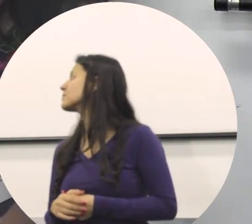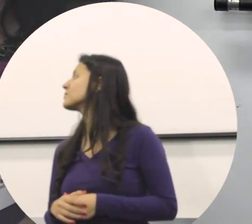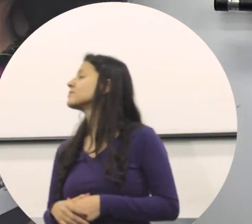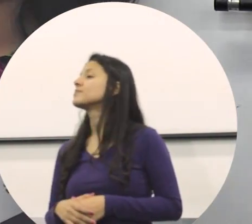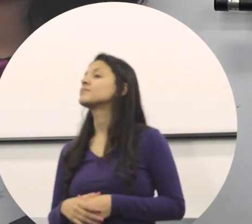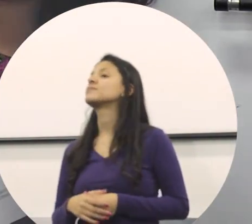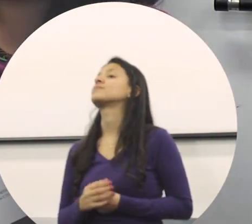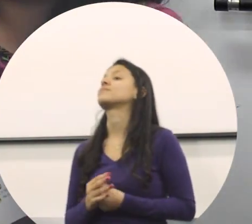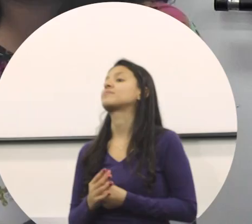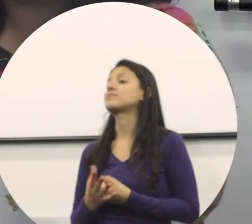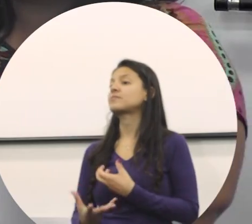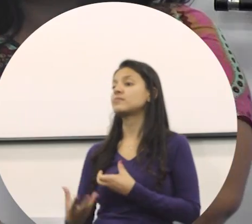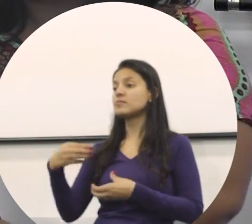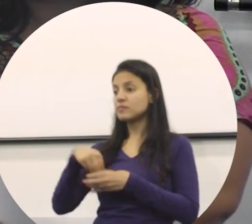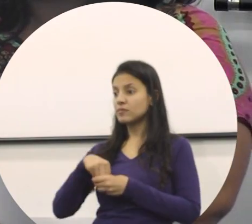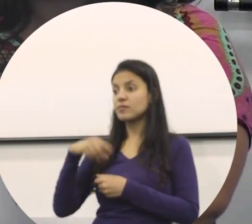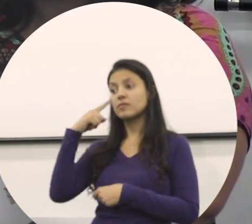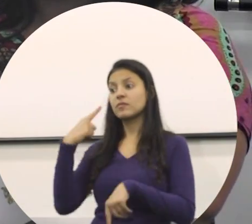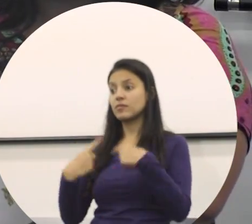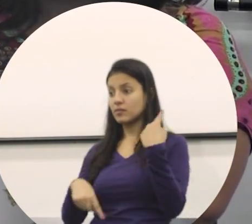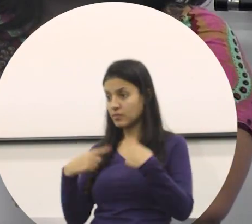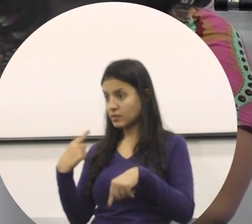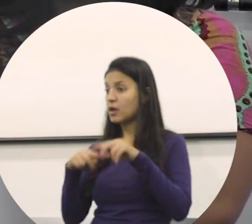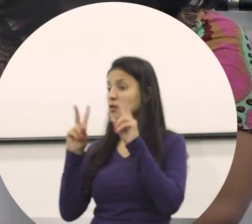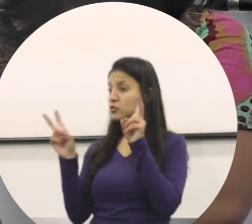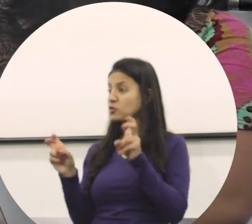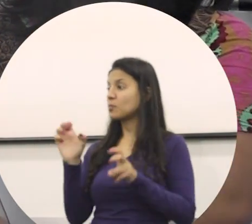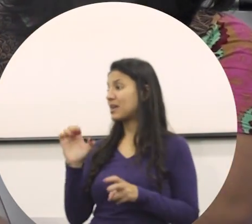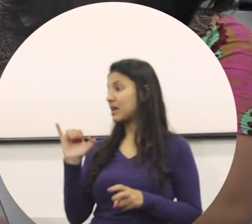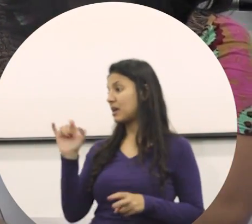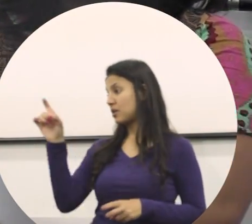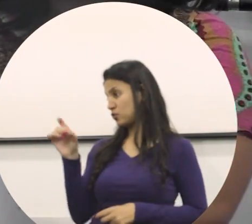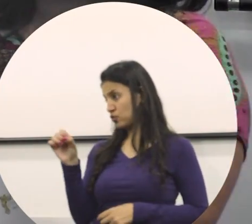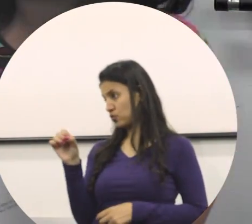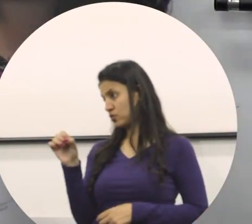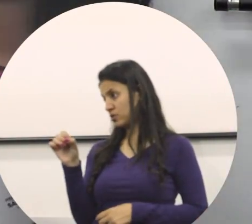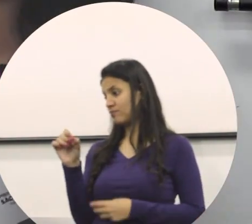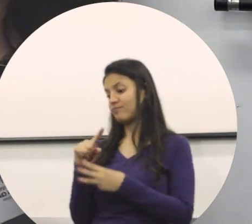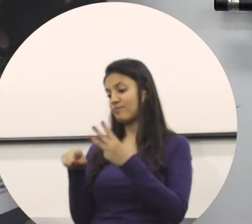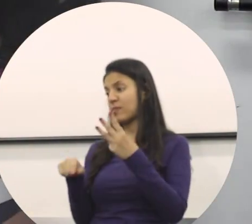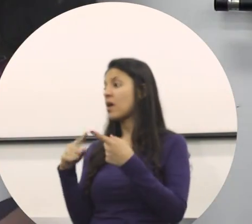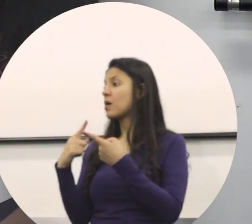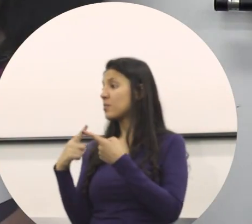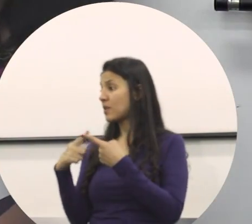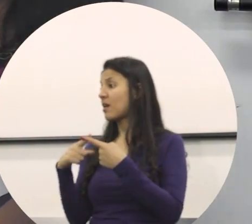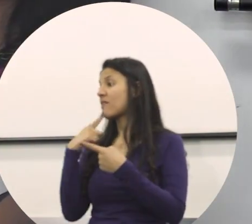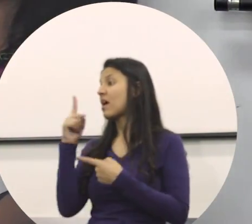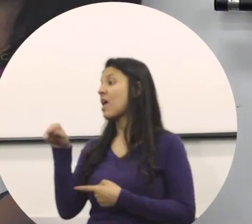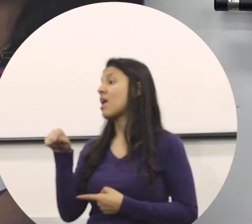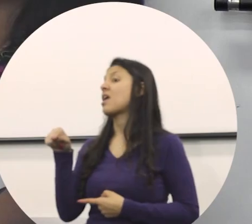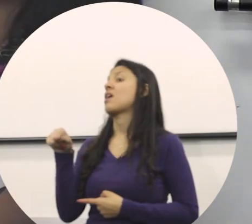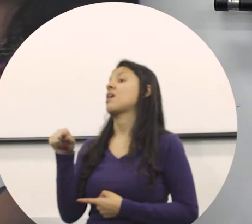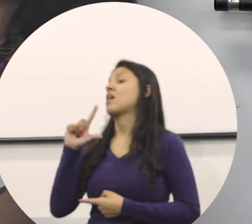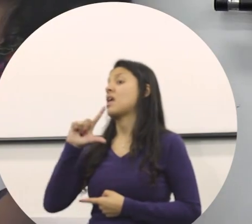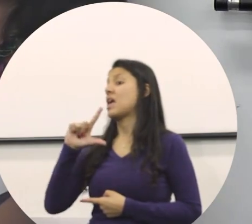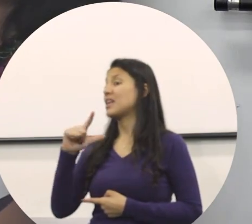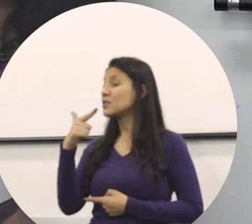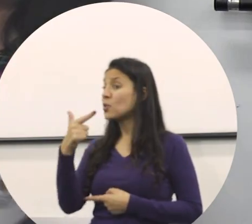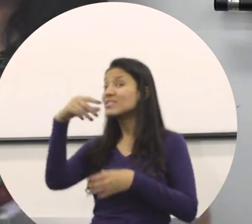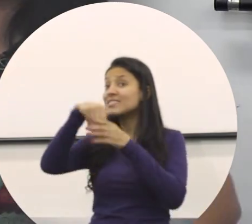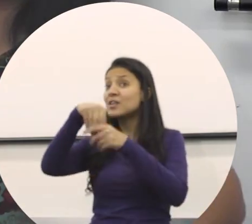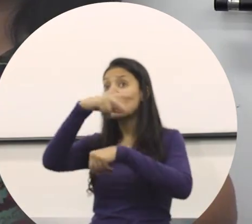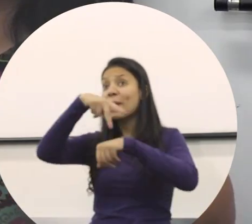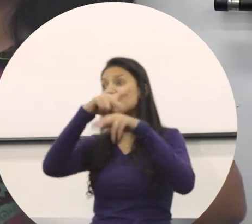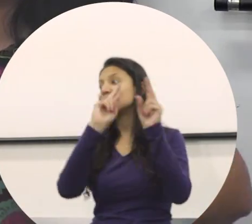a gente reflete muito mais profundamente essa questão dos eixos, né? Porque nós estamos falando de uma segunda língua dentro do próprio país,